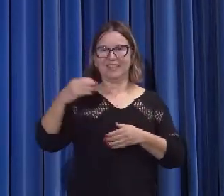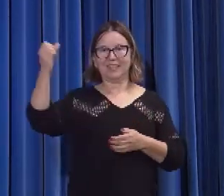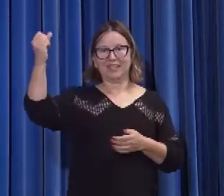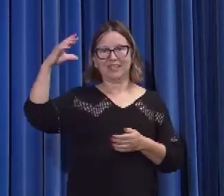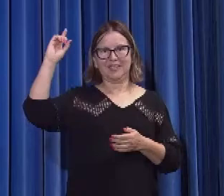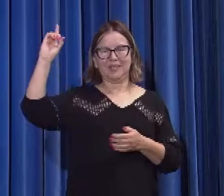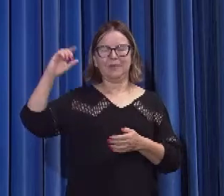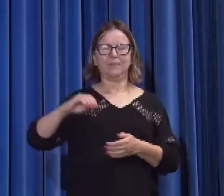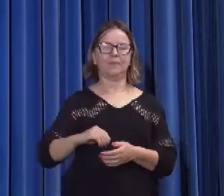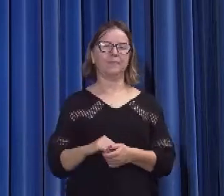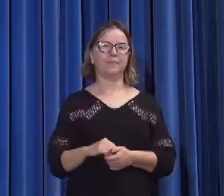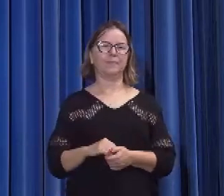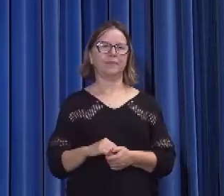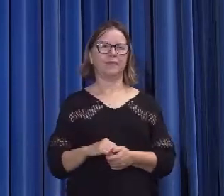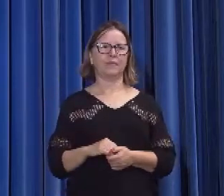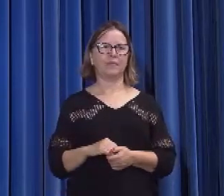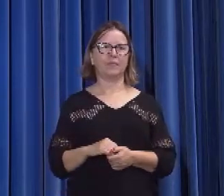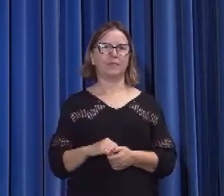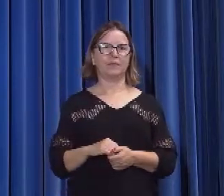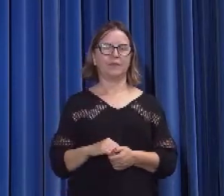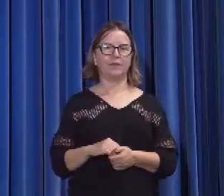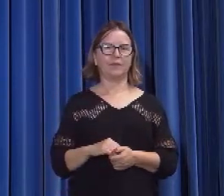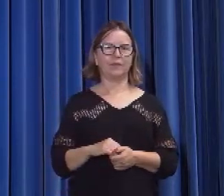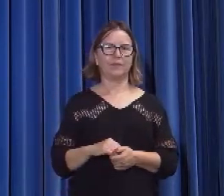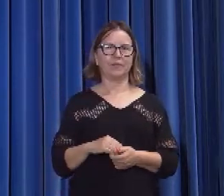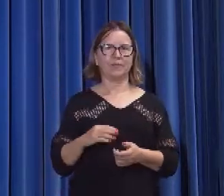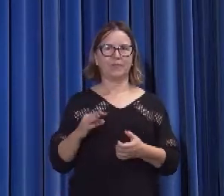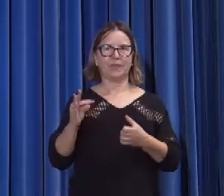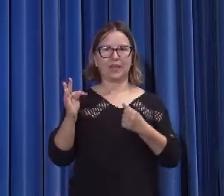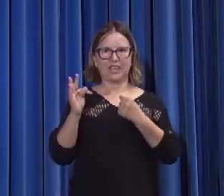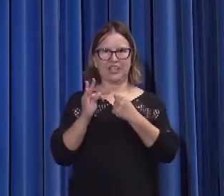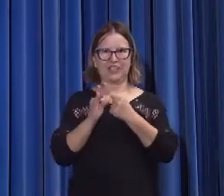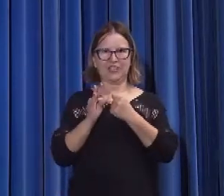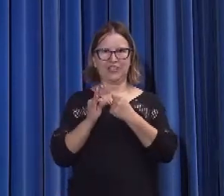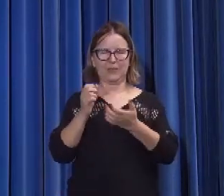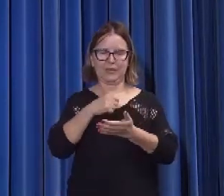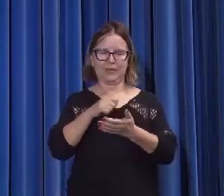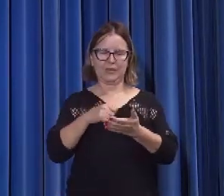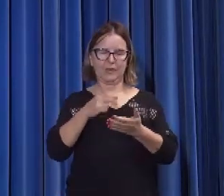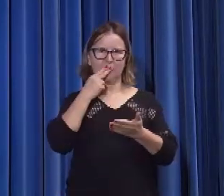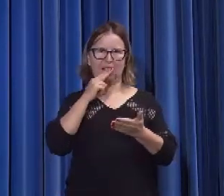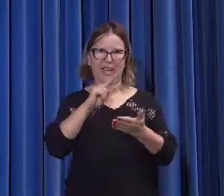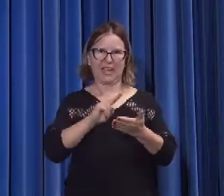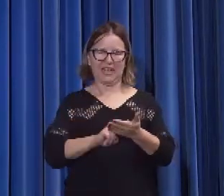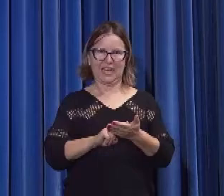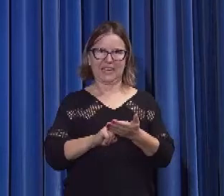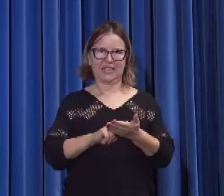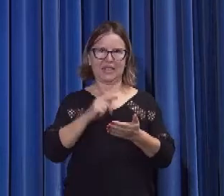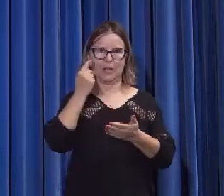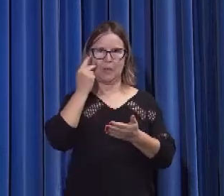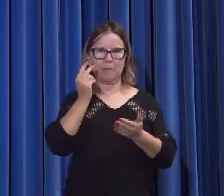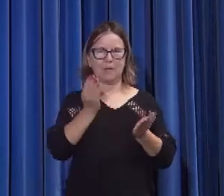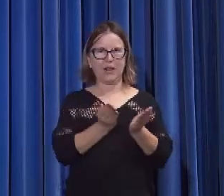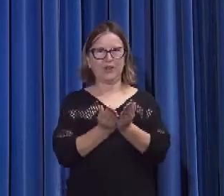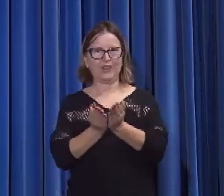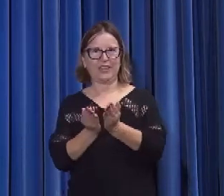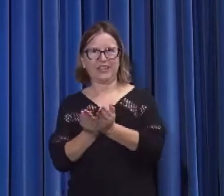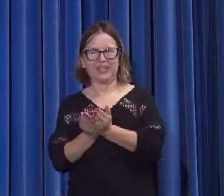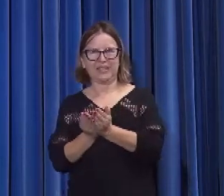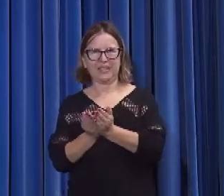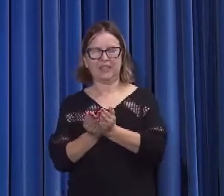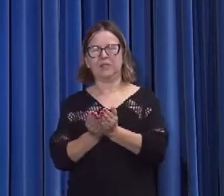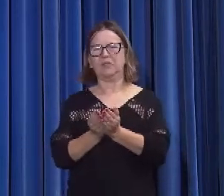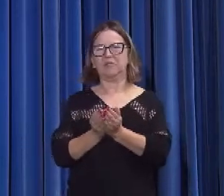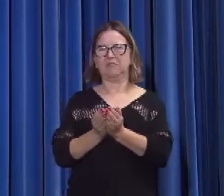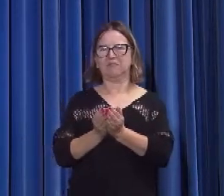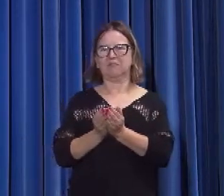Voltando ao boletim. Na carta escrita por Tiago, ele dirige-se aos cristãos que haviam sido dispersados por